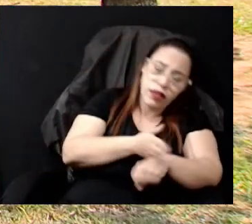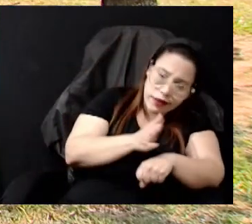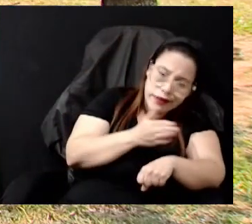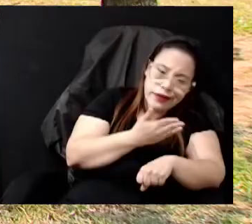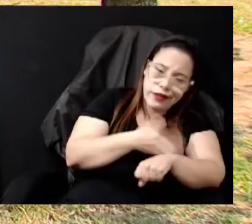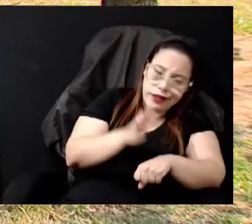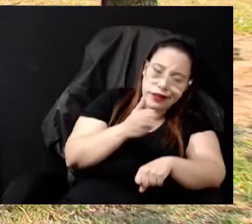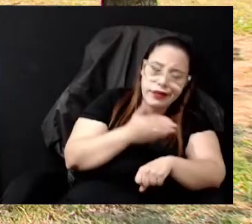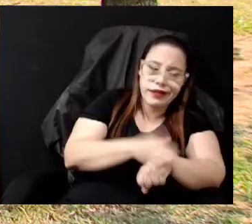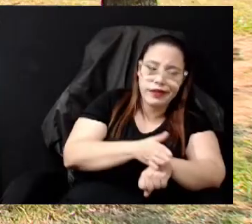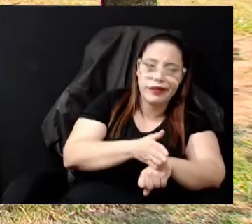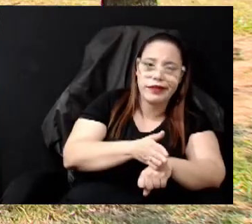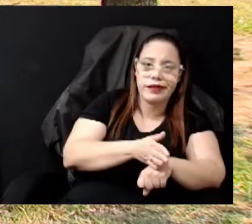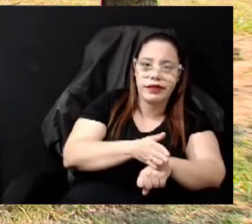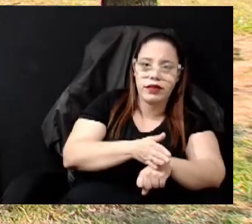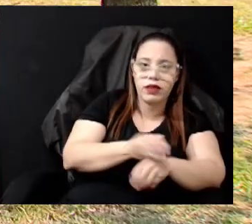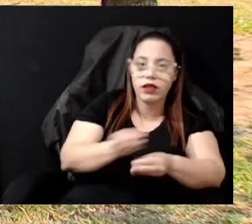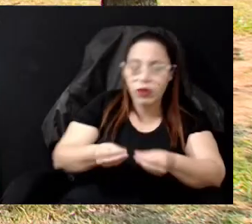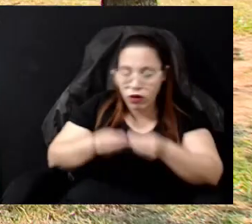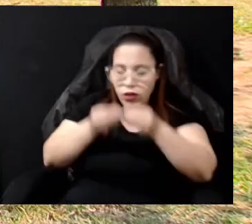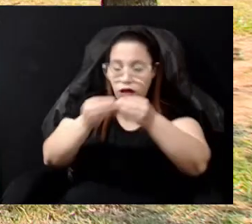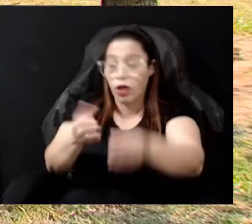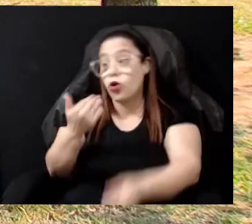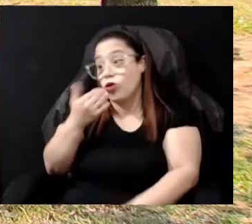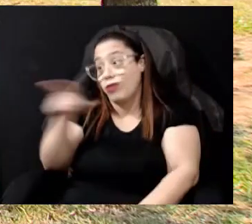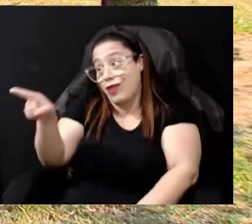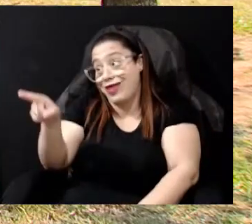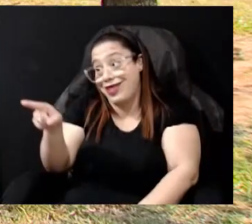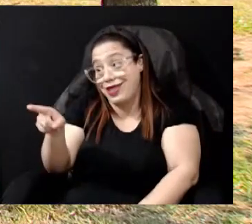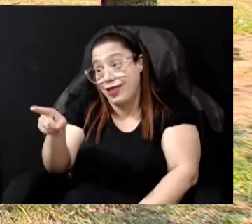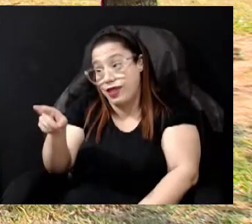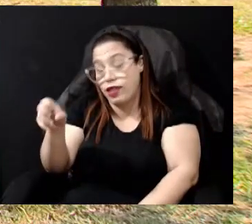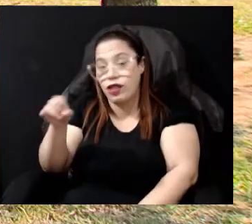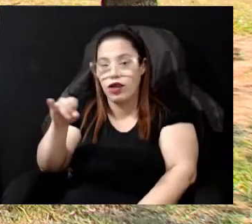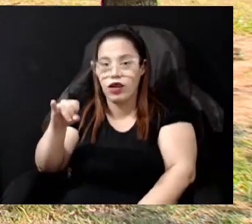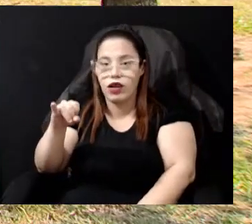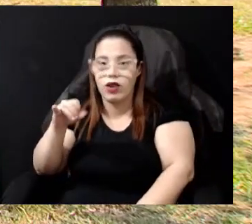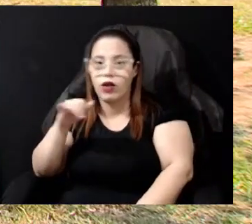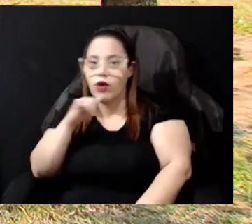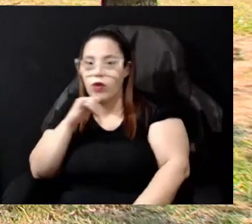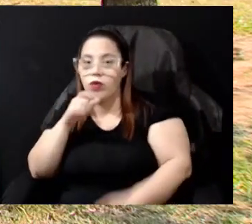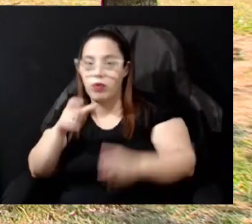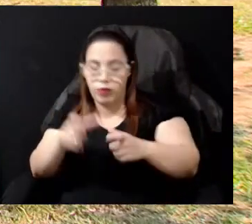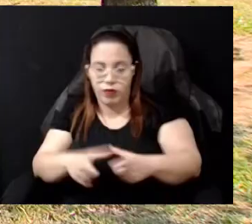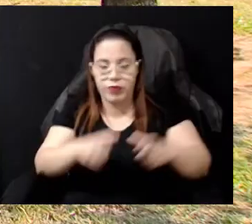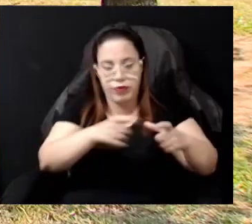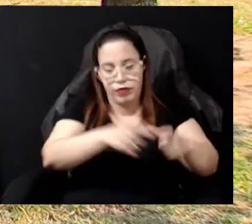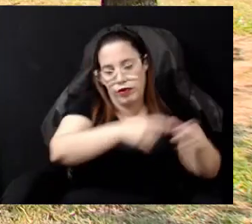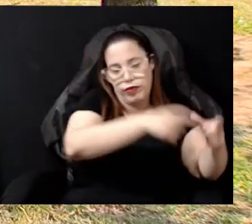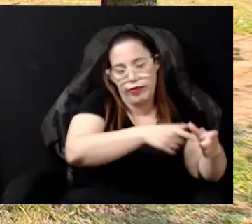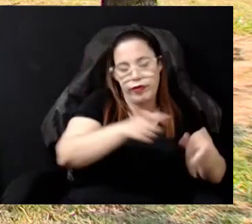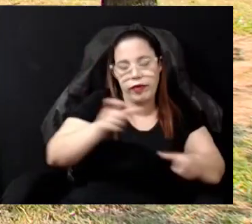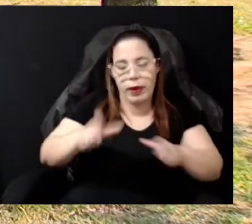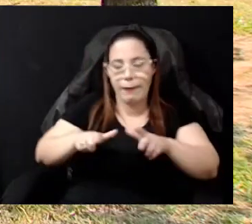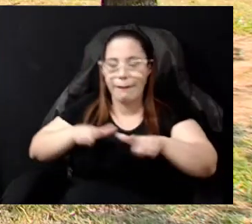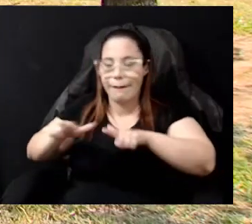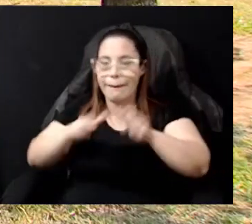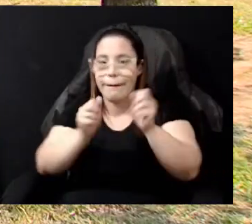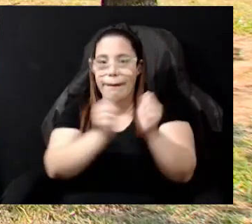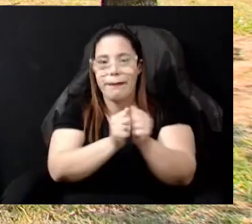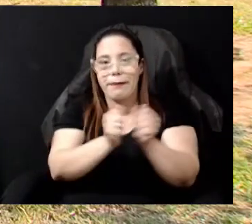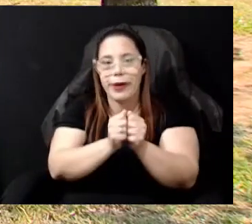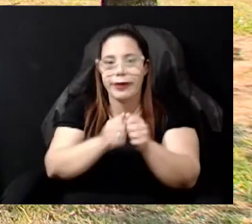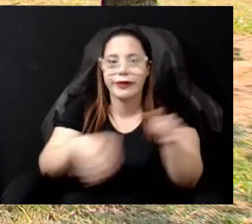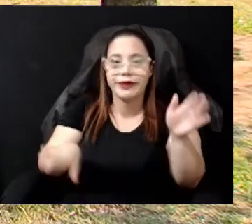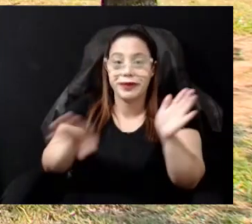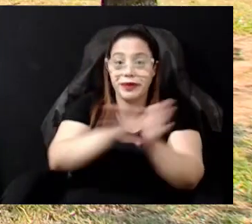entregar comida para ela, né? Como aqui, por exemplo, a gente tem mais equipes e tem mais pessoas trabalhando junto, então todo mundo chega a manejar essa ave. Então a